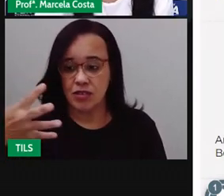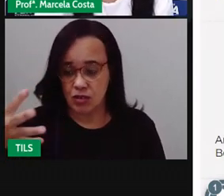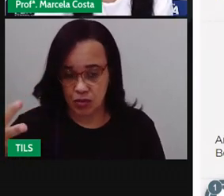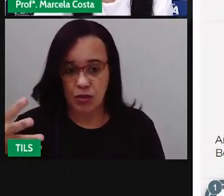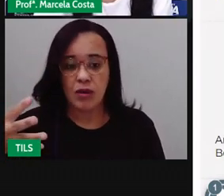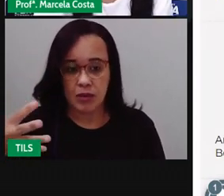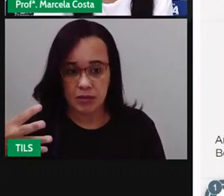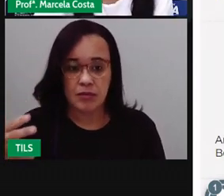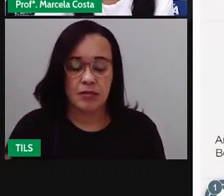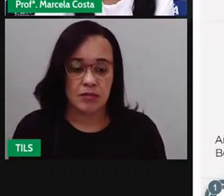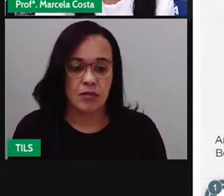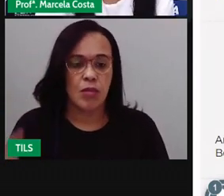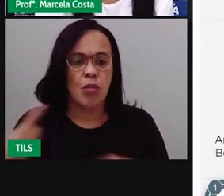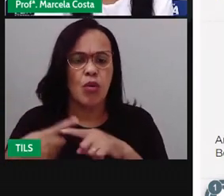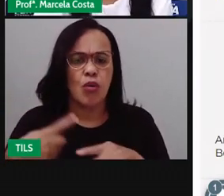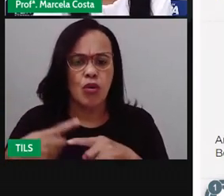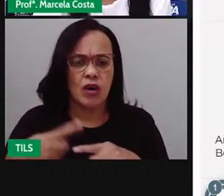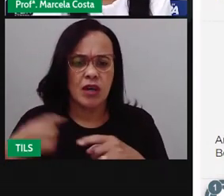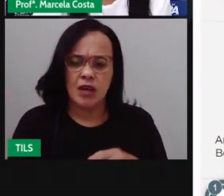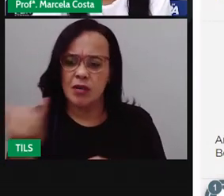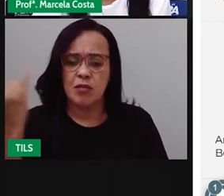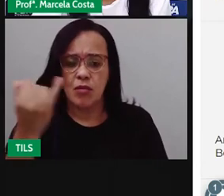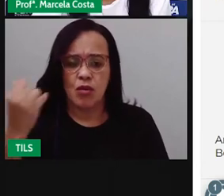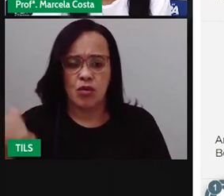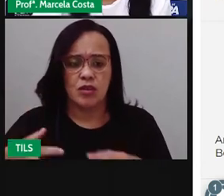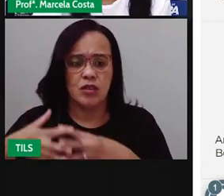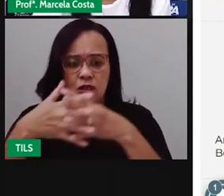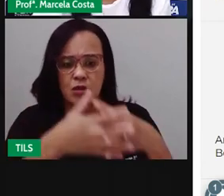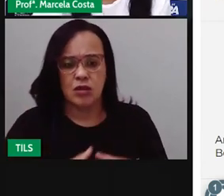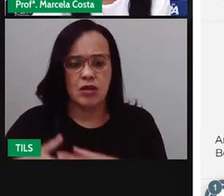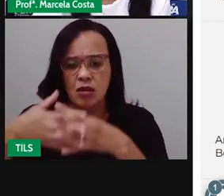o tráfego que vem do sul e do centro-oeste.